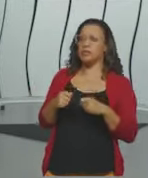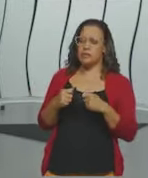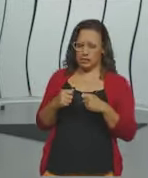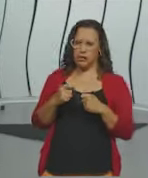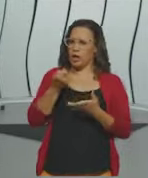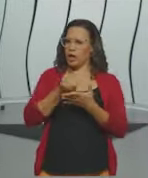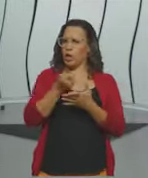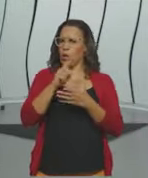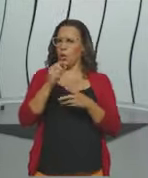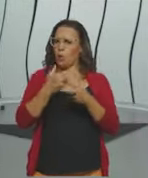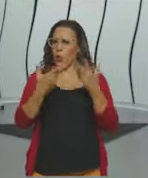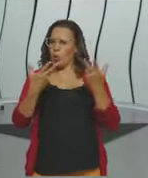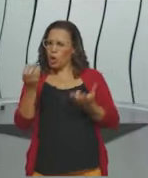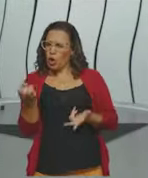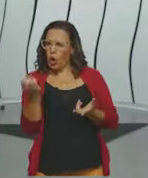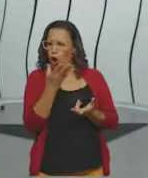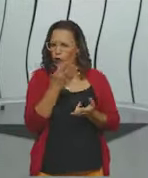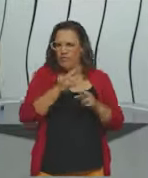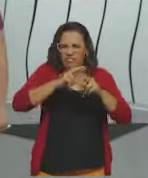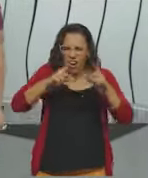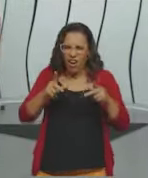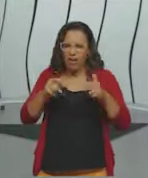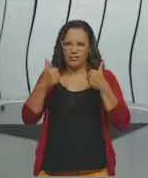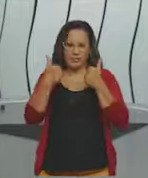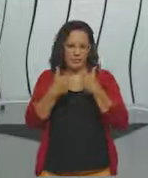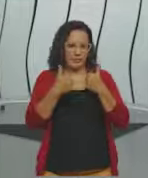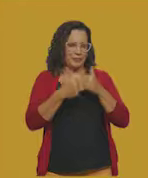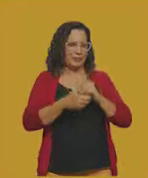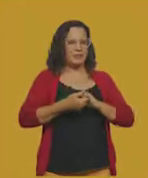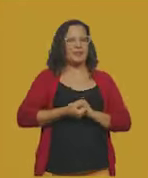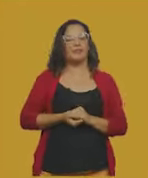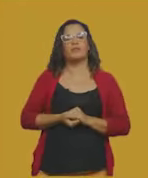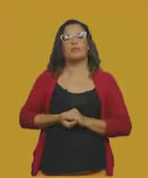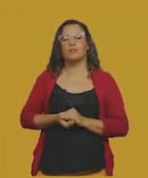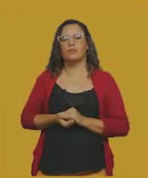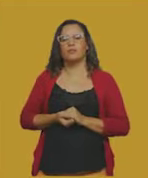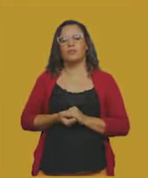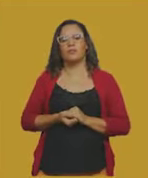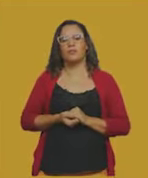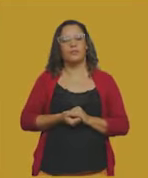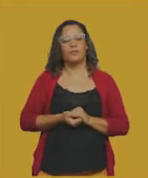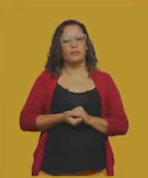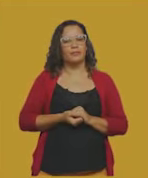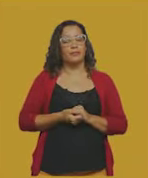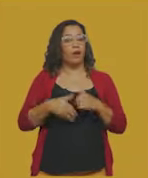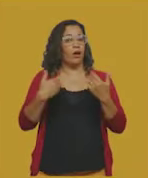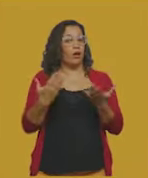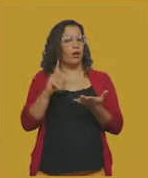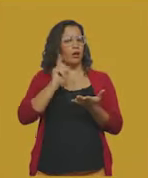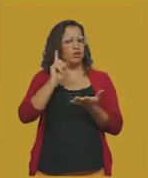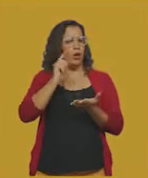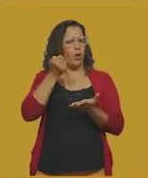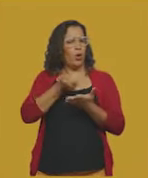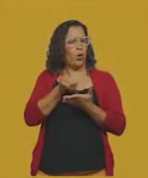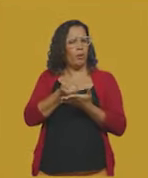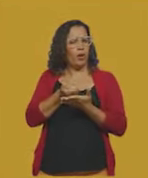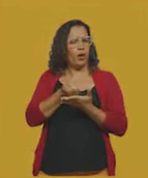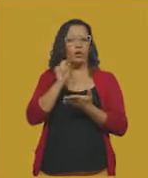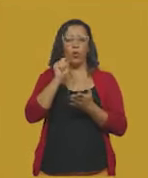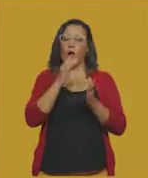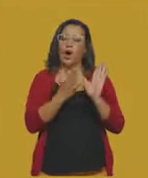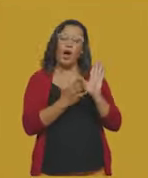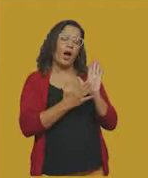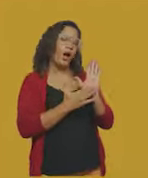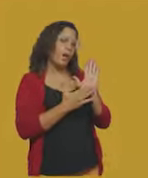de ser inovadora. Tudo bem? Continuando. Não é obrigatório que a proposta de